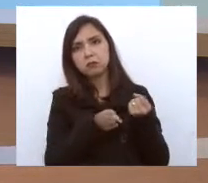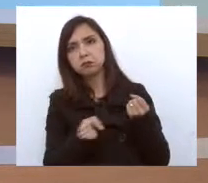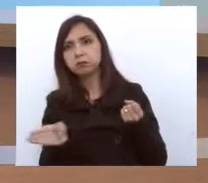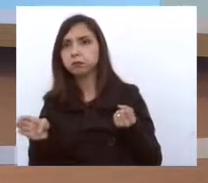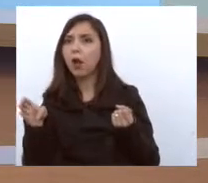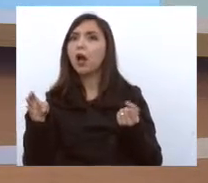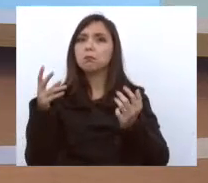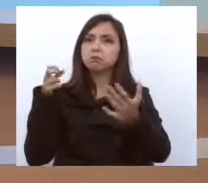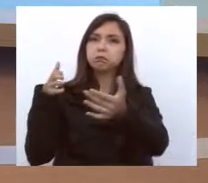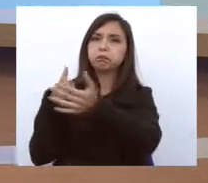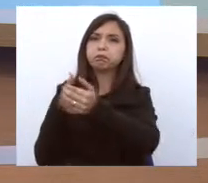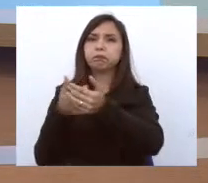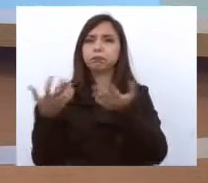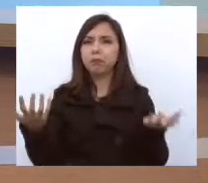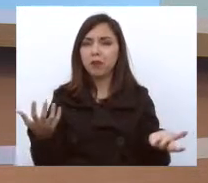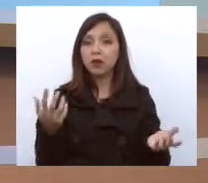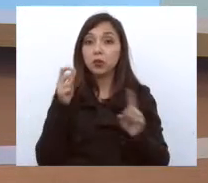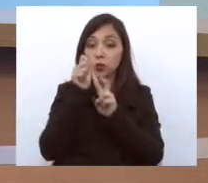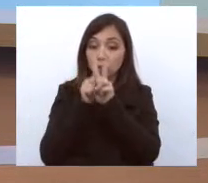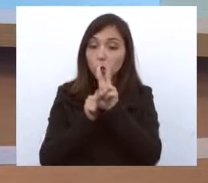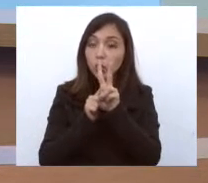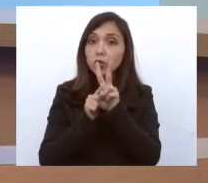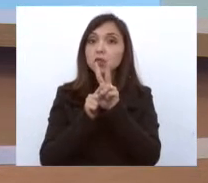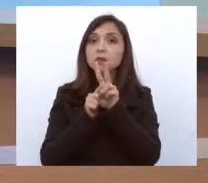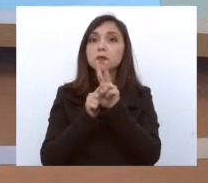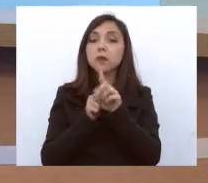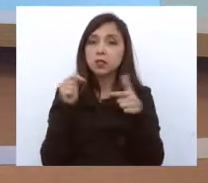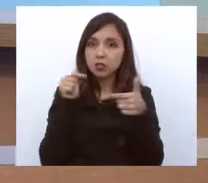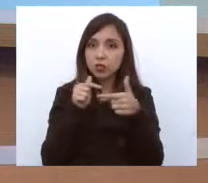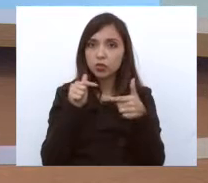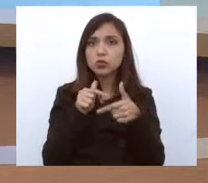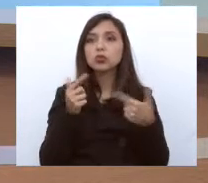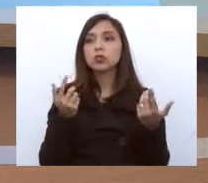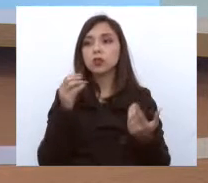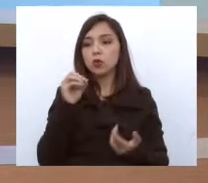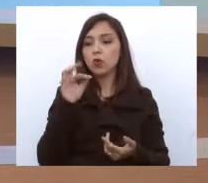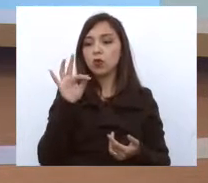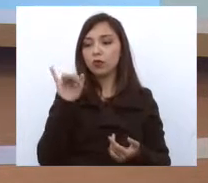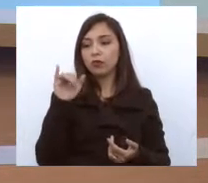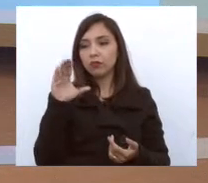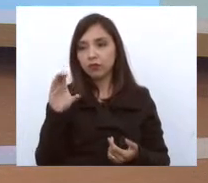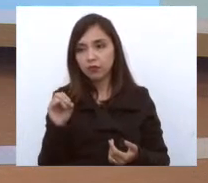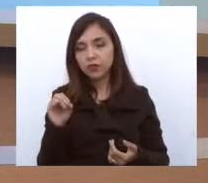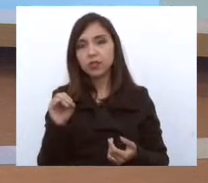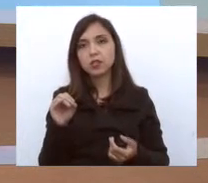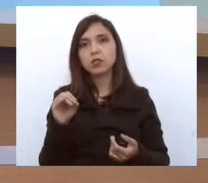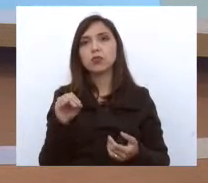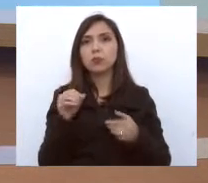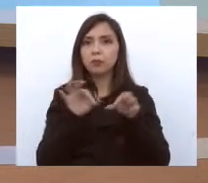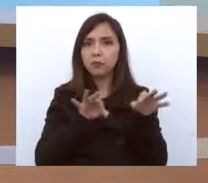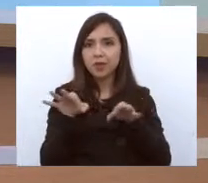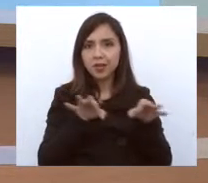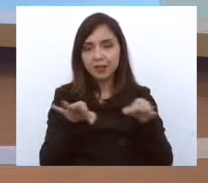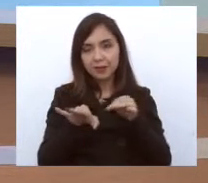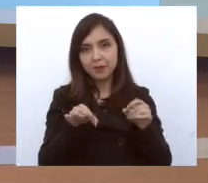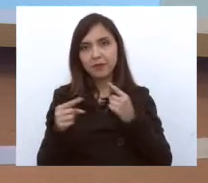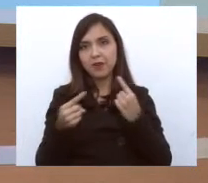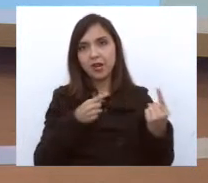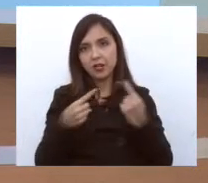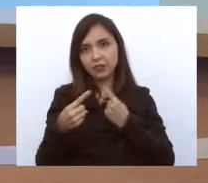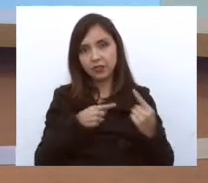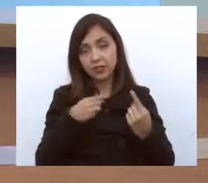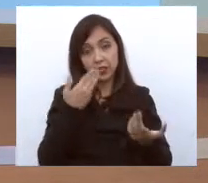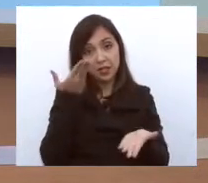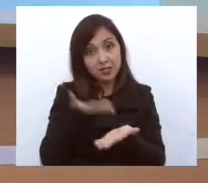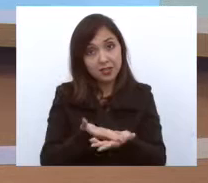se provocando acidente. Há 2 meses eu fiz a indicação, ofício, pedindo o reparo dessa avenida. E